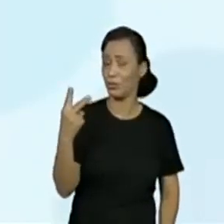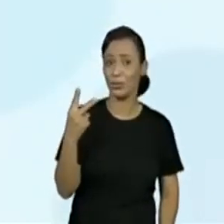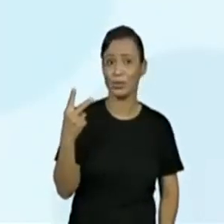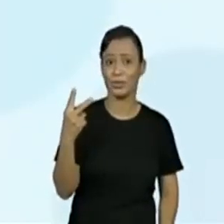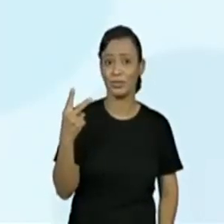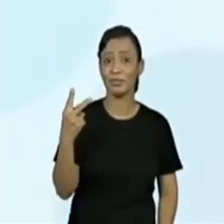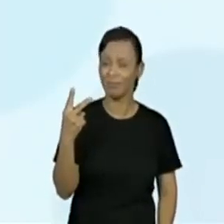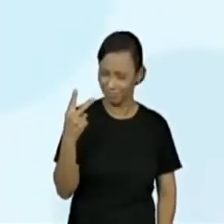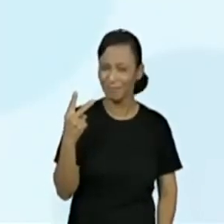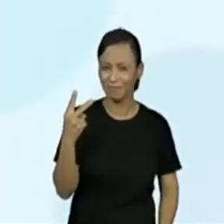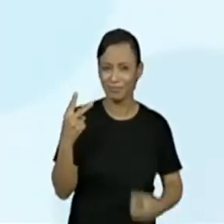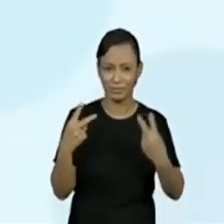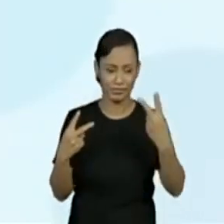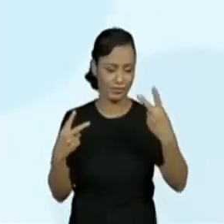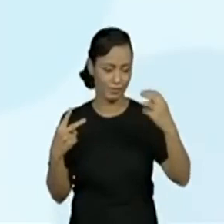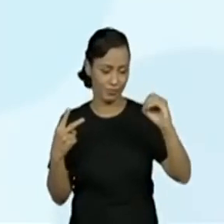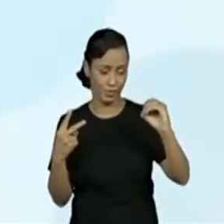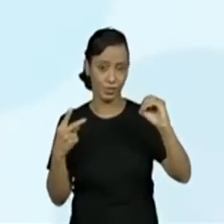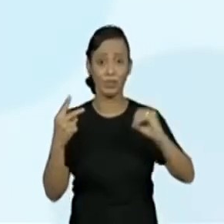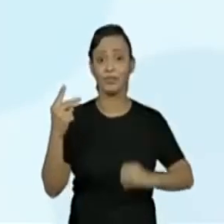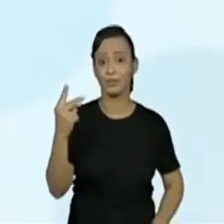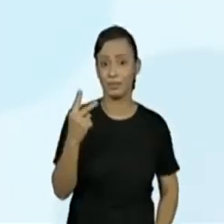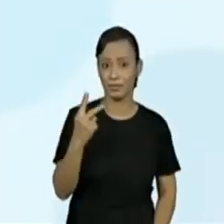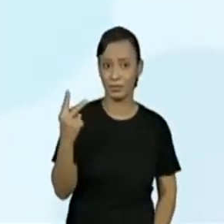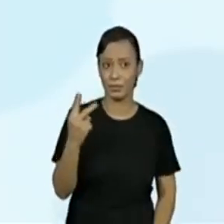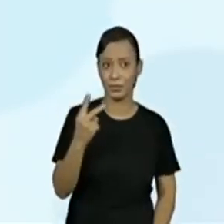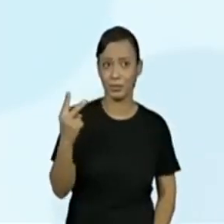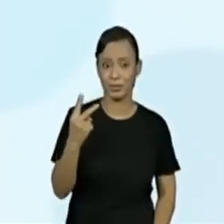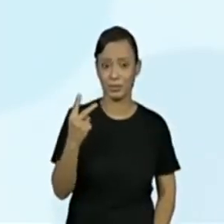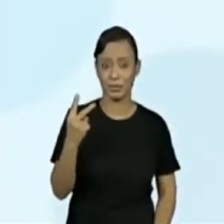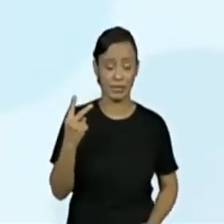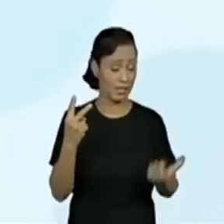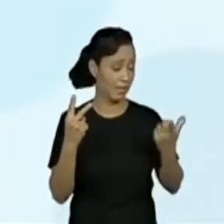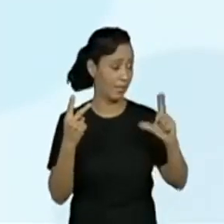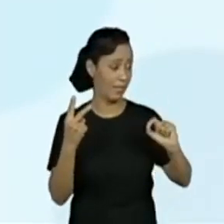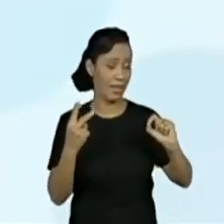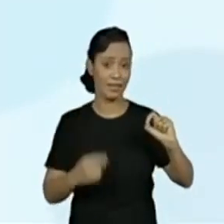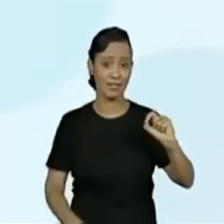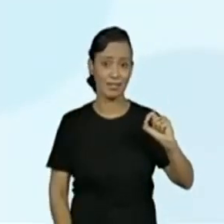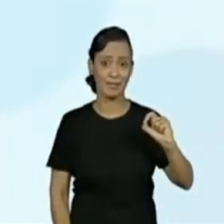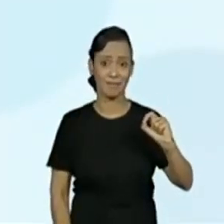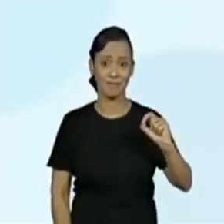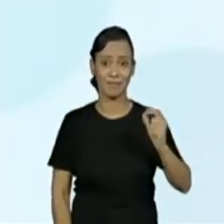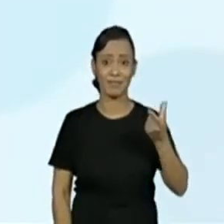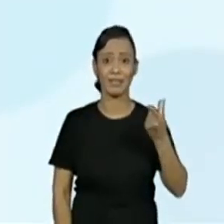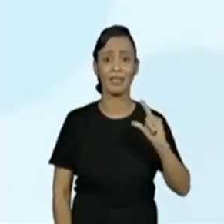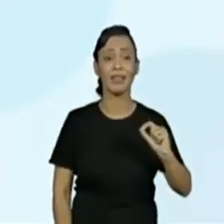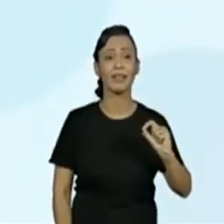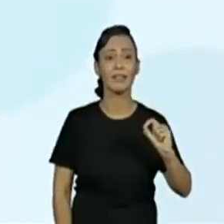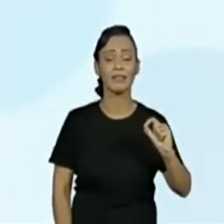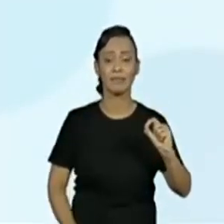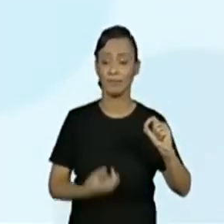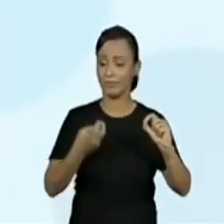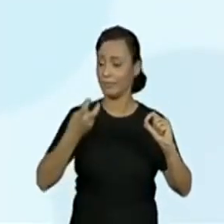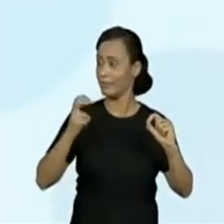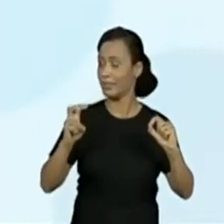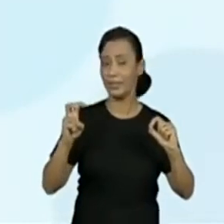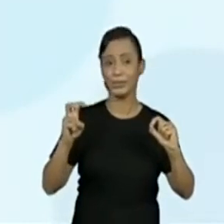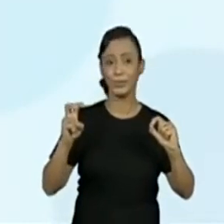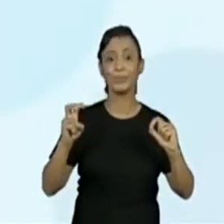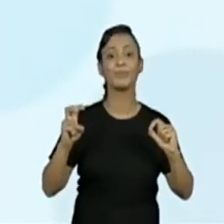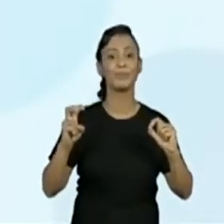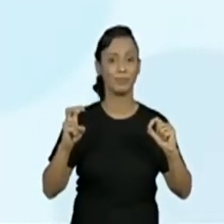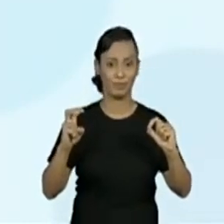20 e 2. Uhum. Aqui nós temos o número? 10. 10. E aqui? O